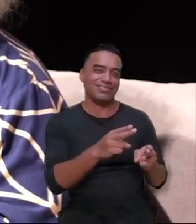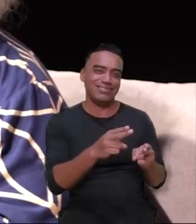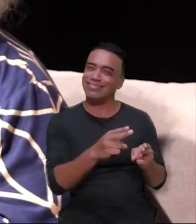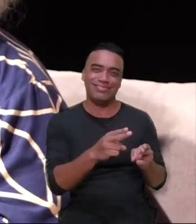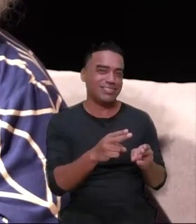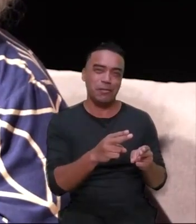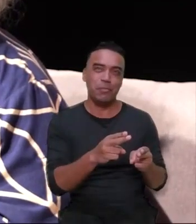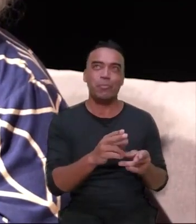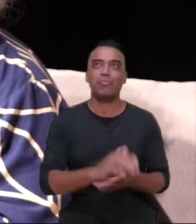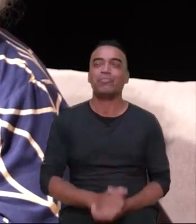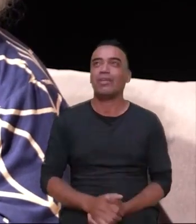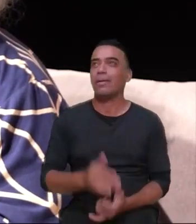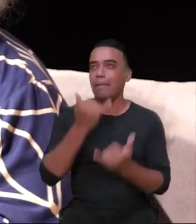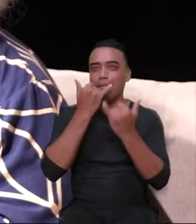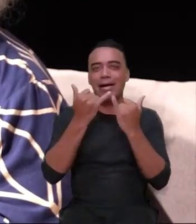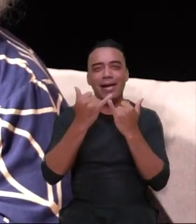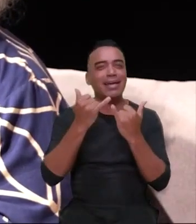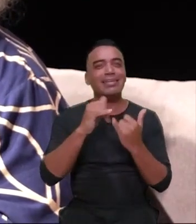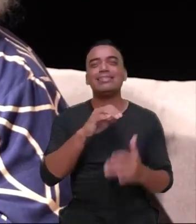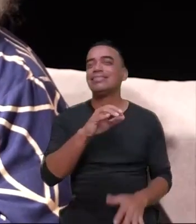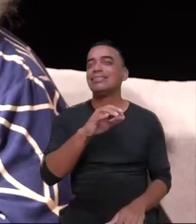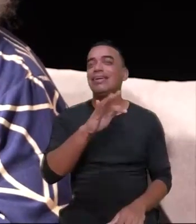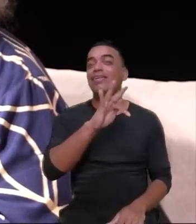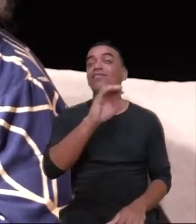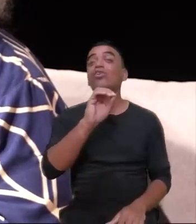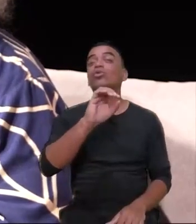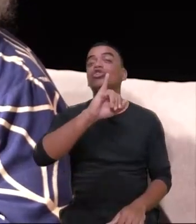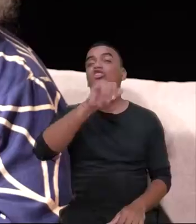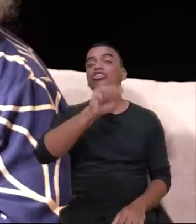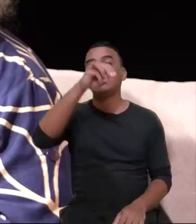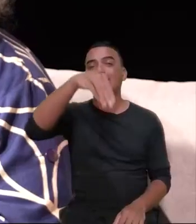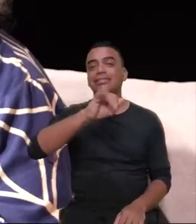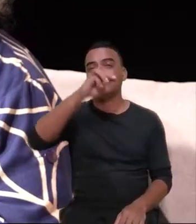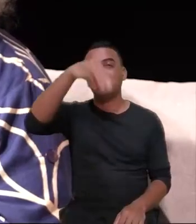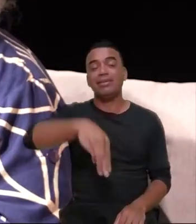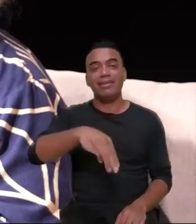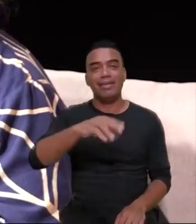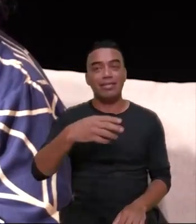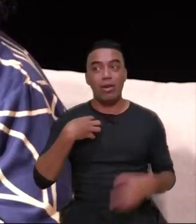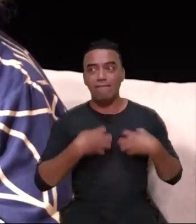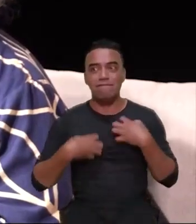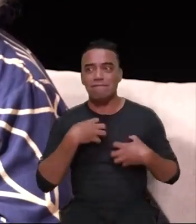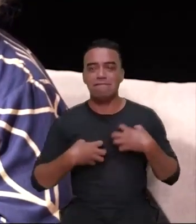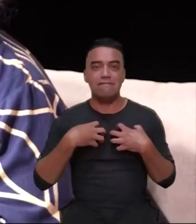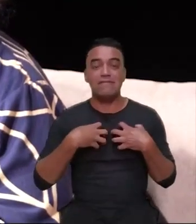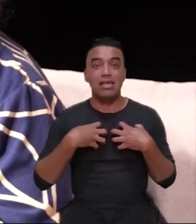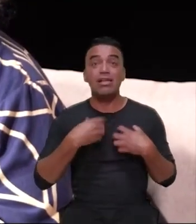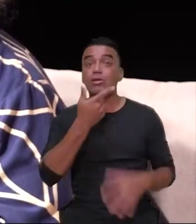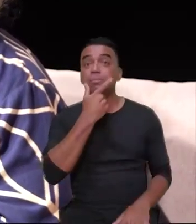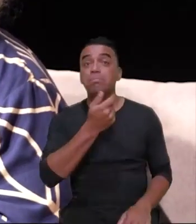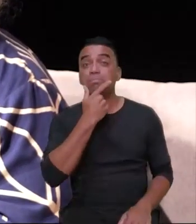o Fio Jasmin é. Né? O tempo todo ele lida com a frustração, porque ele